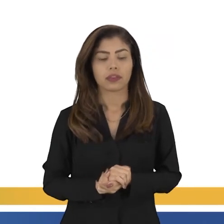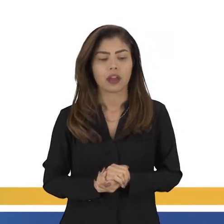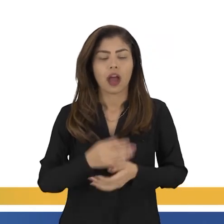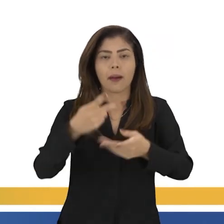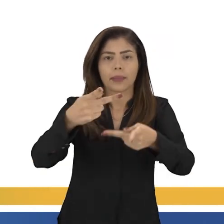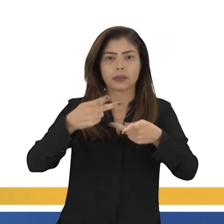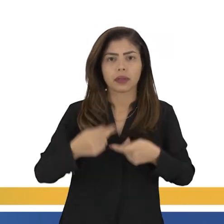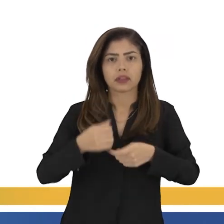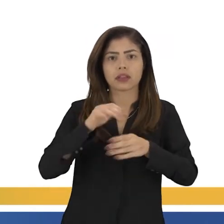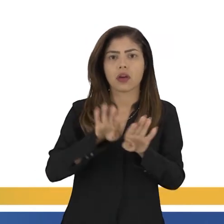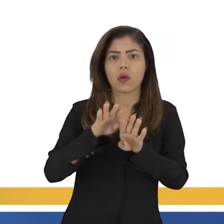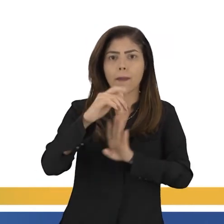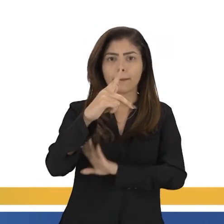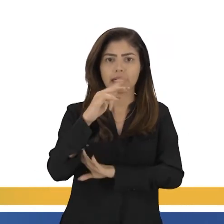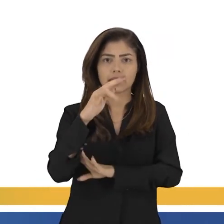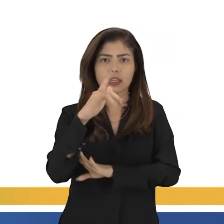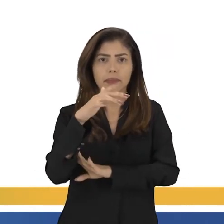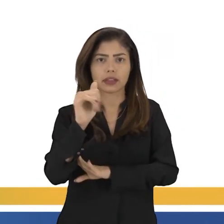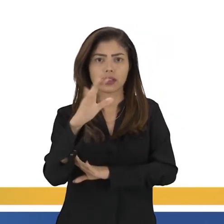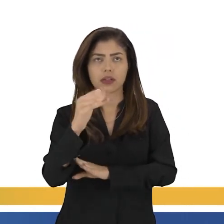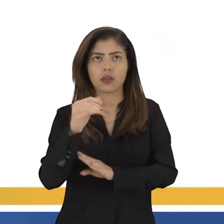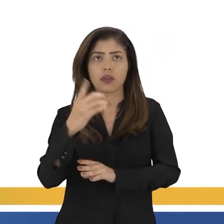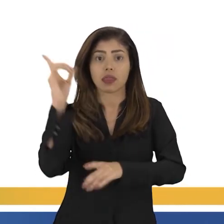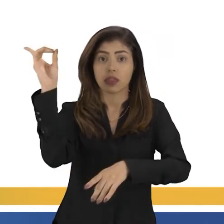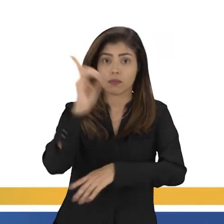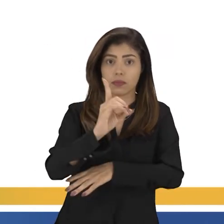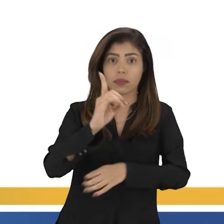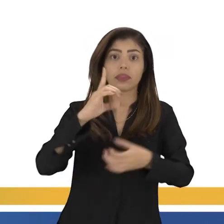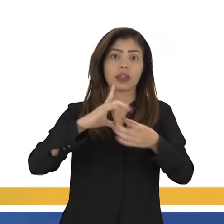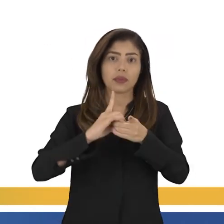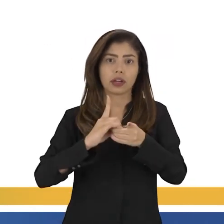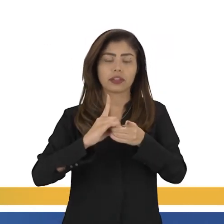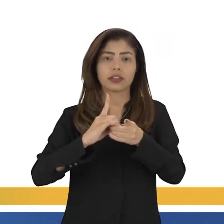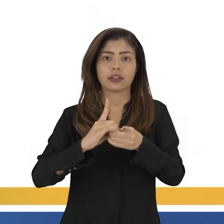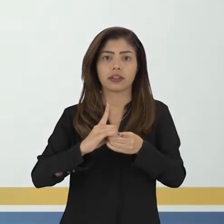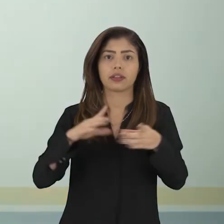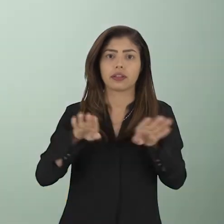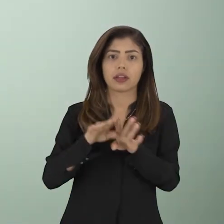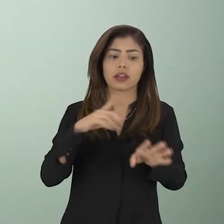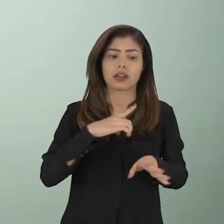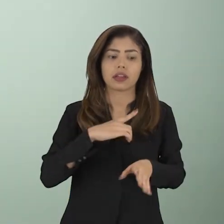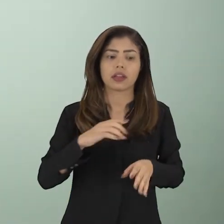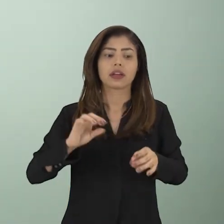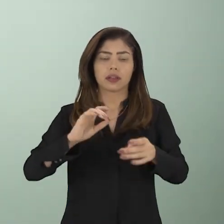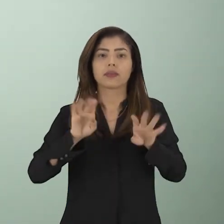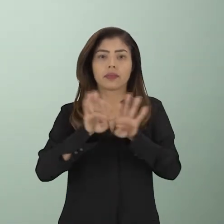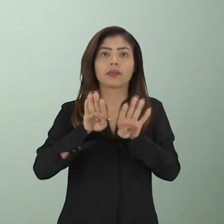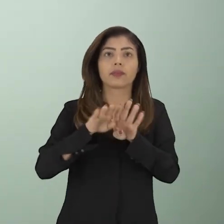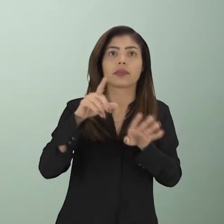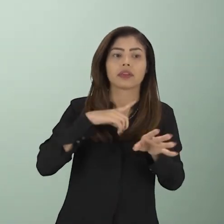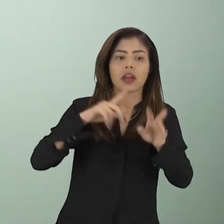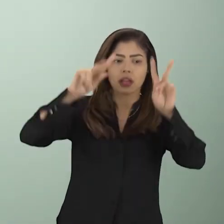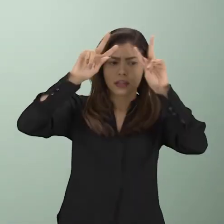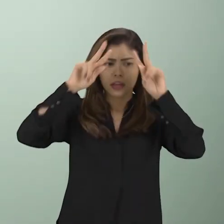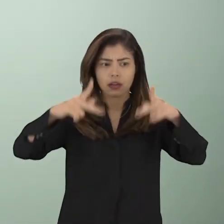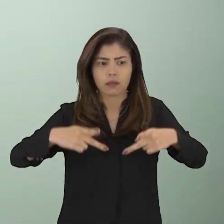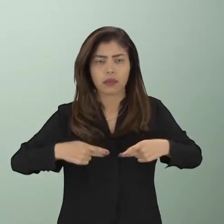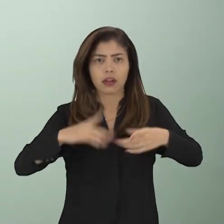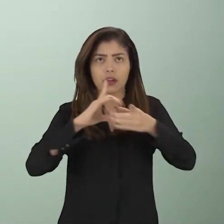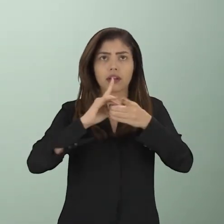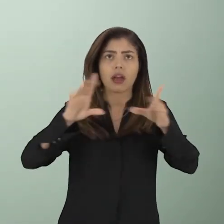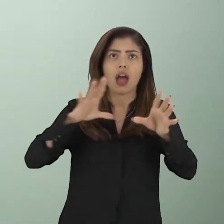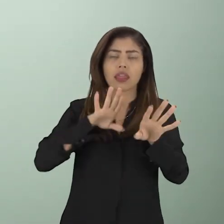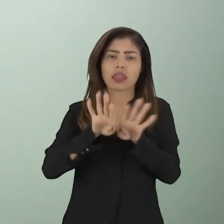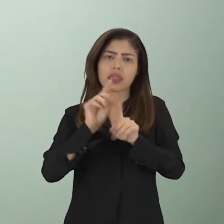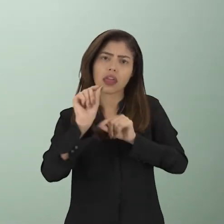participação democrática, porque já diria Aristóteles, né? Um dos elementos definidores do ser humano em relação aos